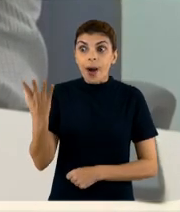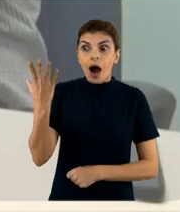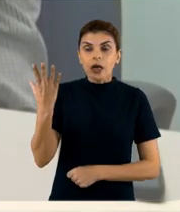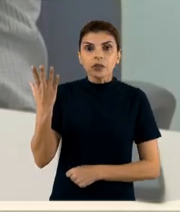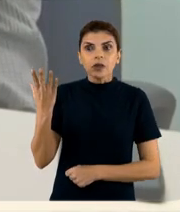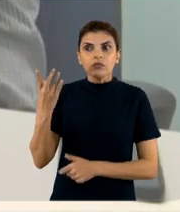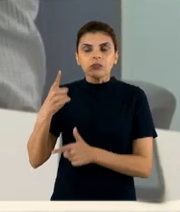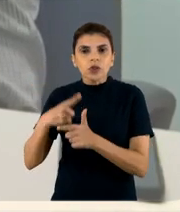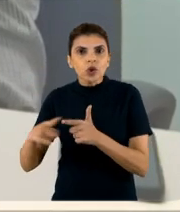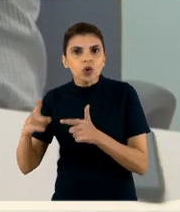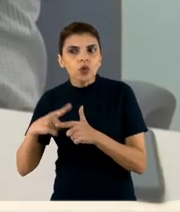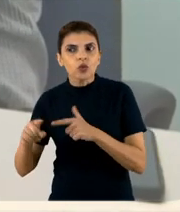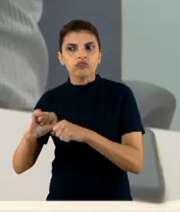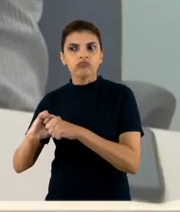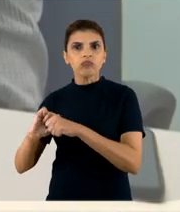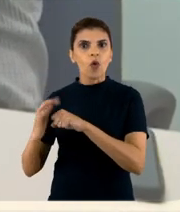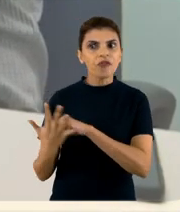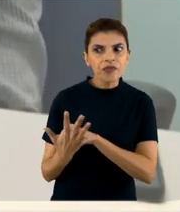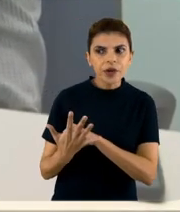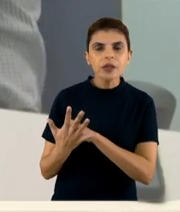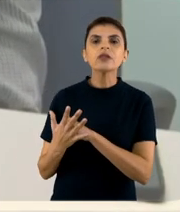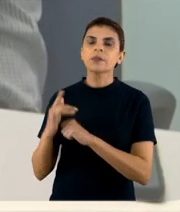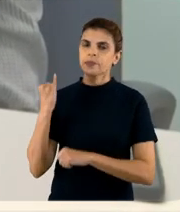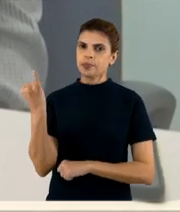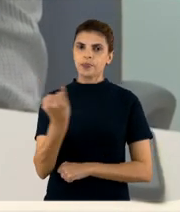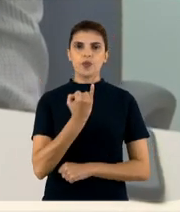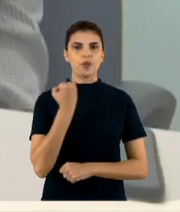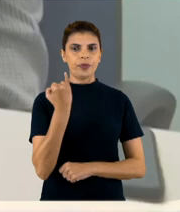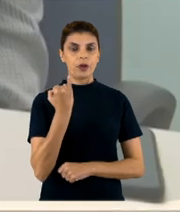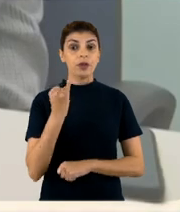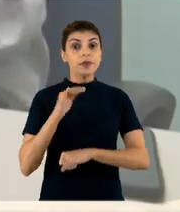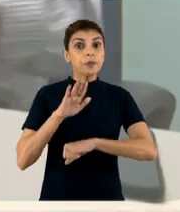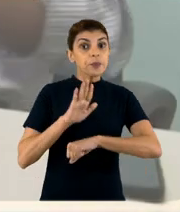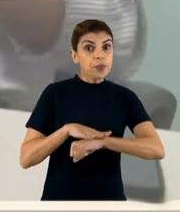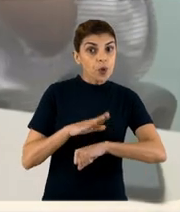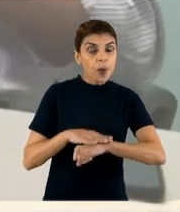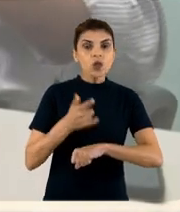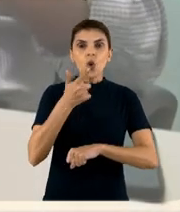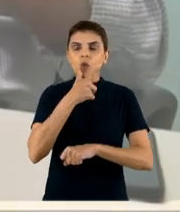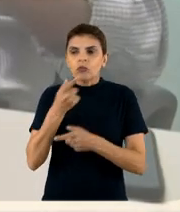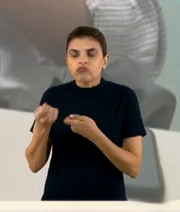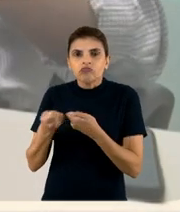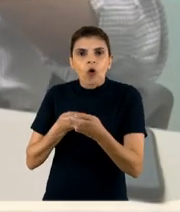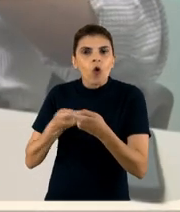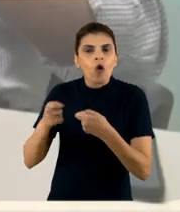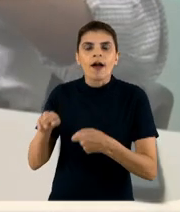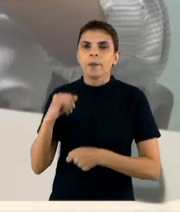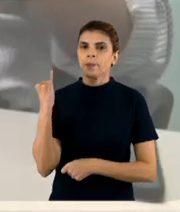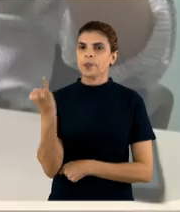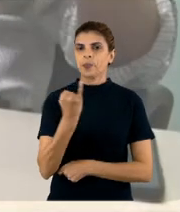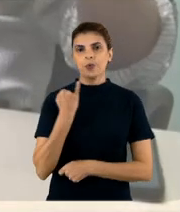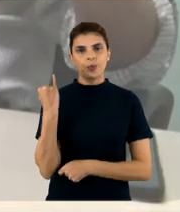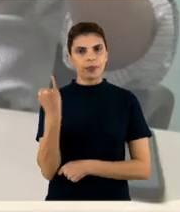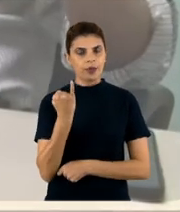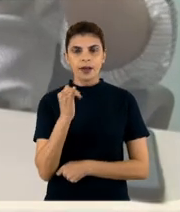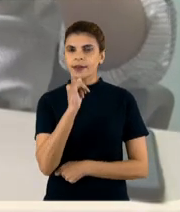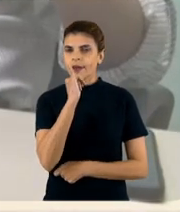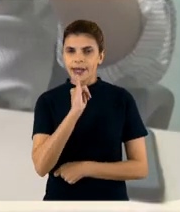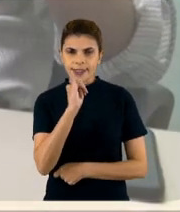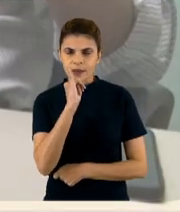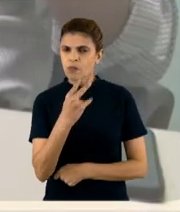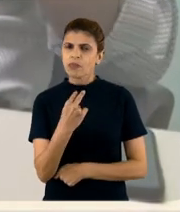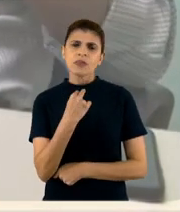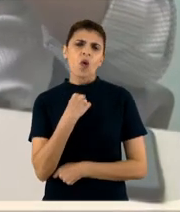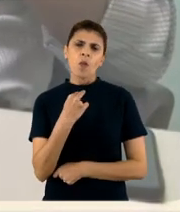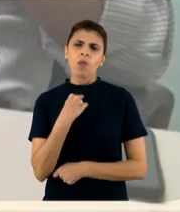onde aparecerem os primeiros casos, né? E isso é importante também, porque este momento, essa contenção inicial é extremamente importante.